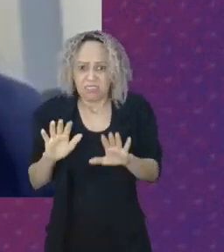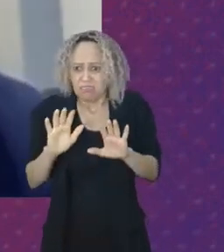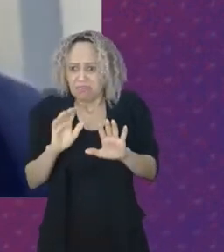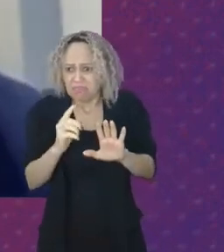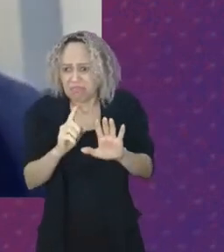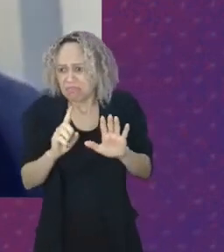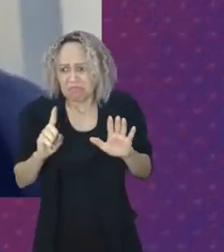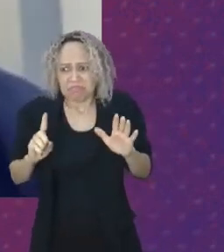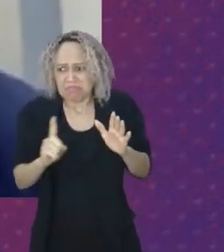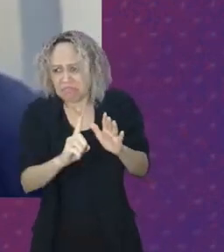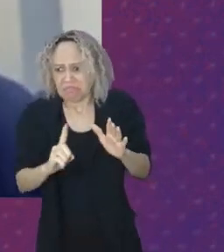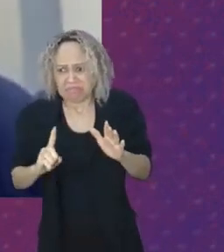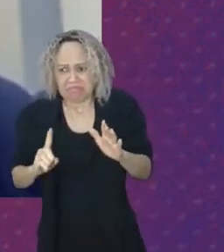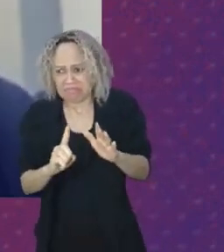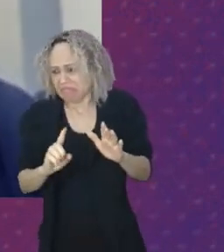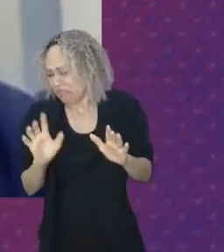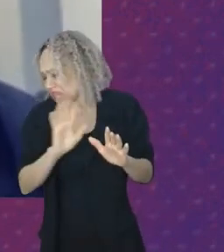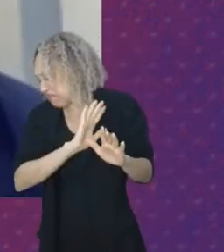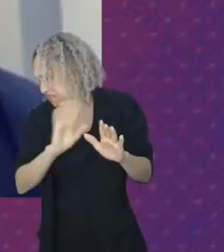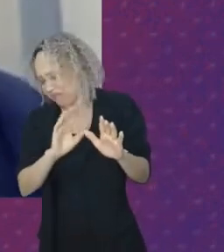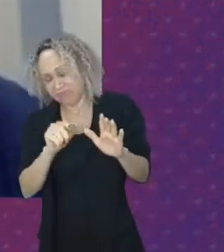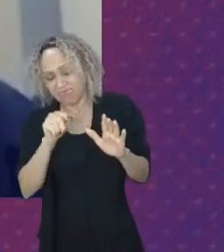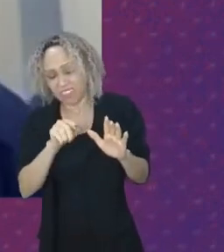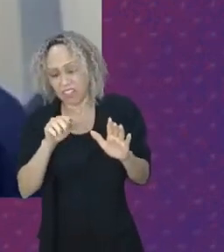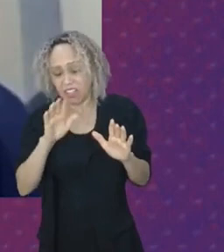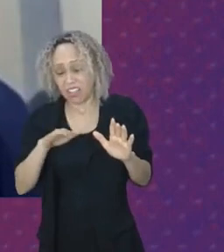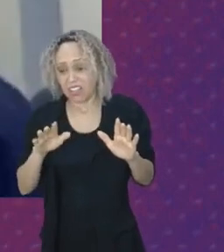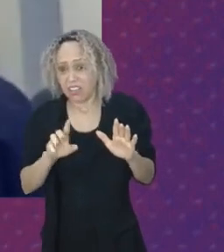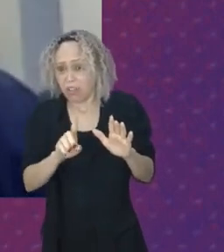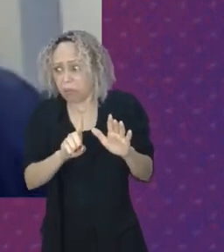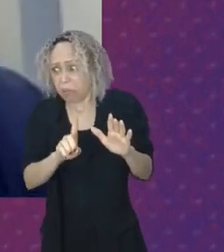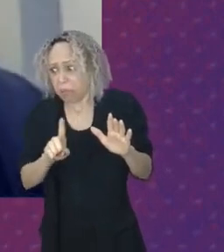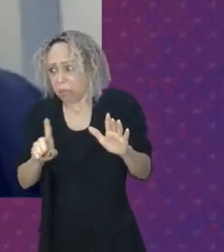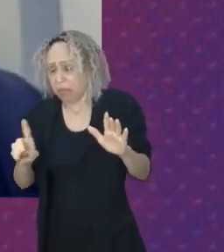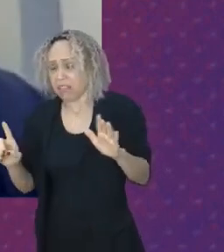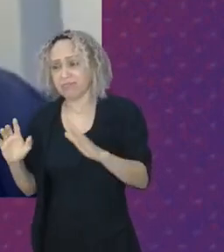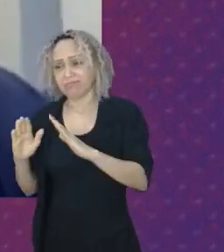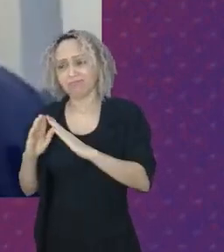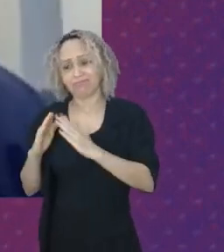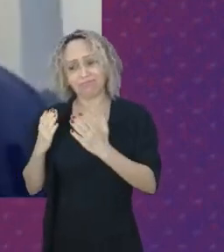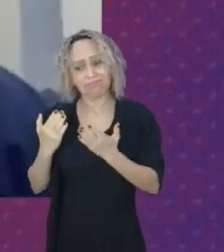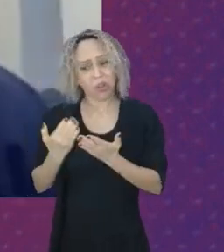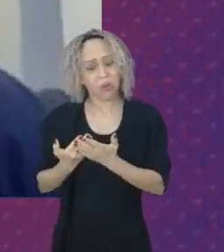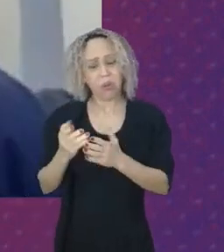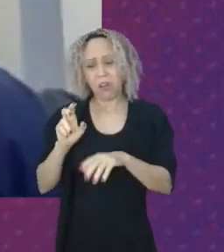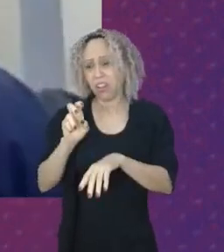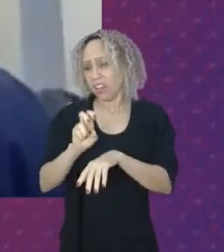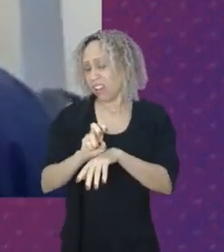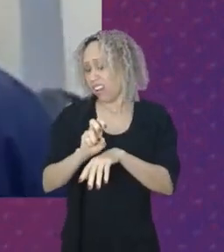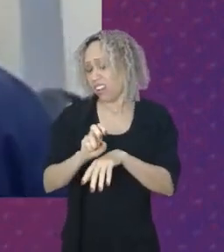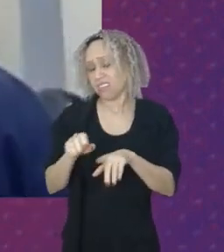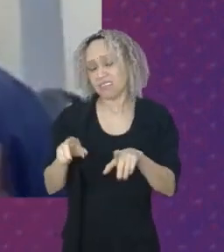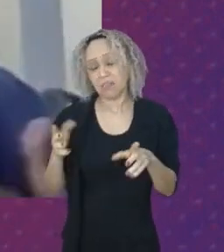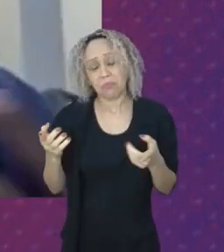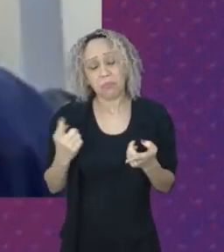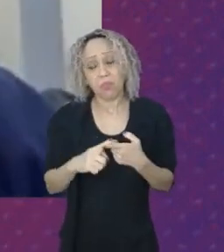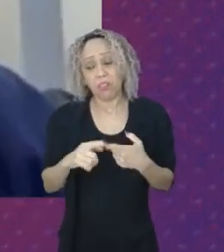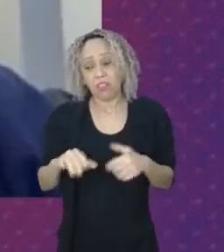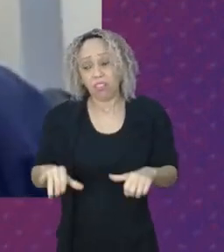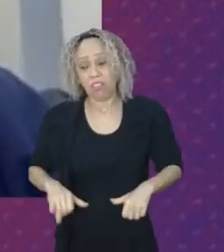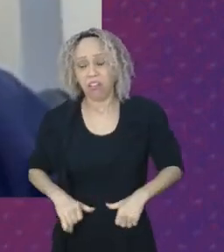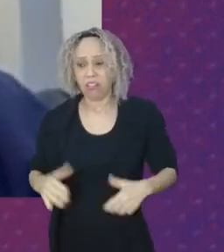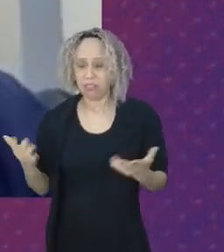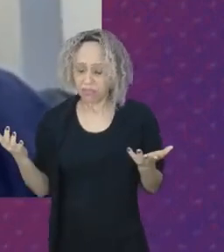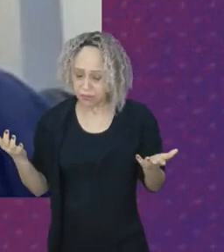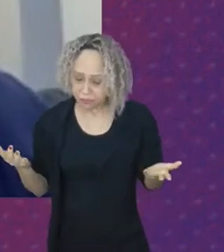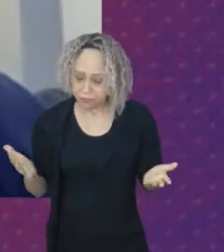no ambiente educacional. Então, é preciso, né, transformar a escola, e transformando a escola, a gente também acaba,